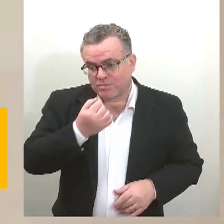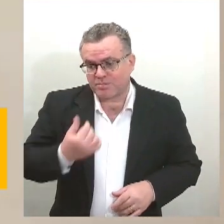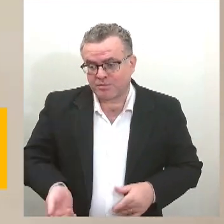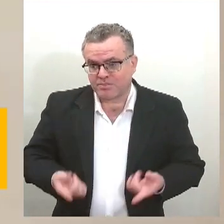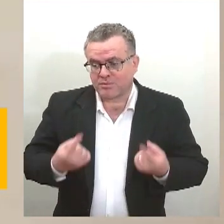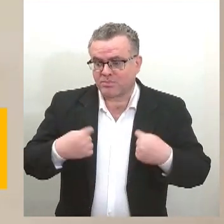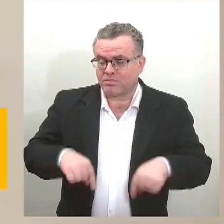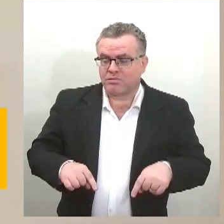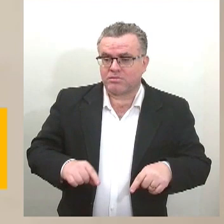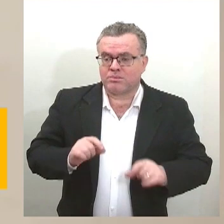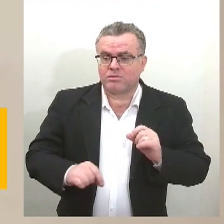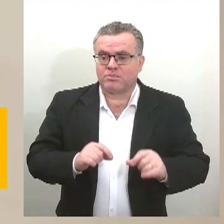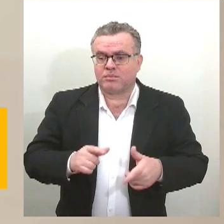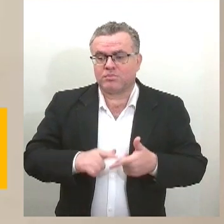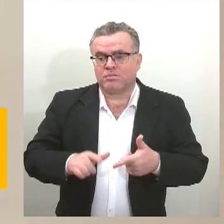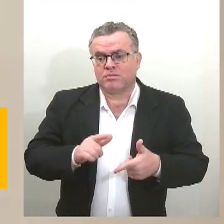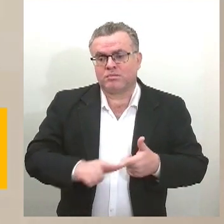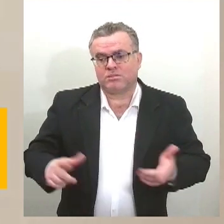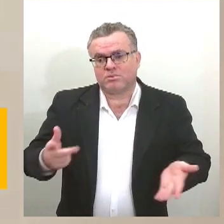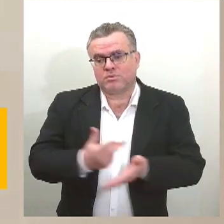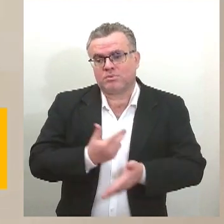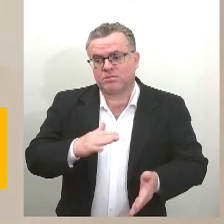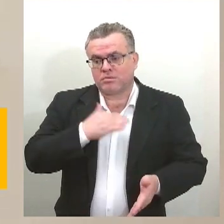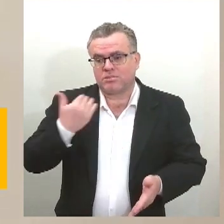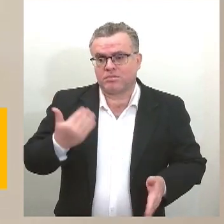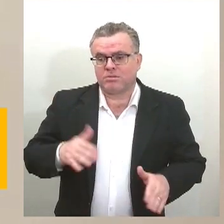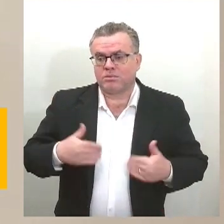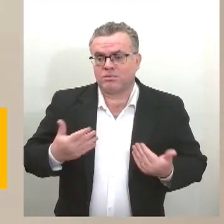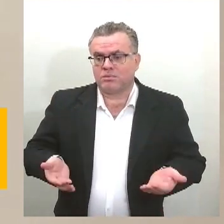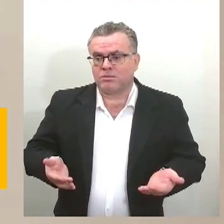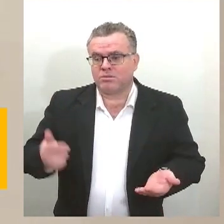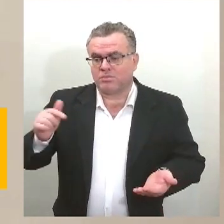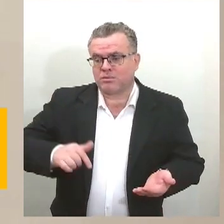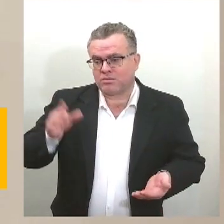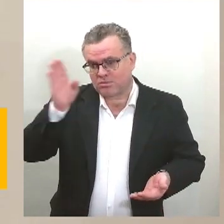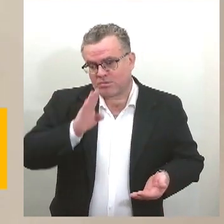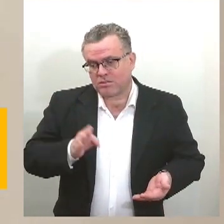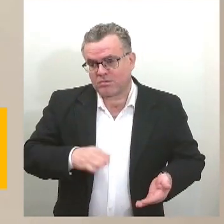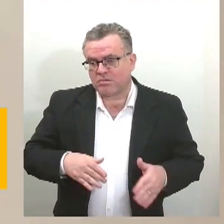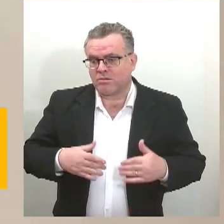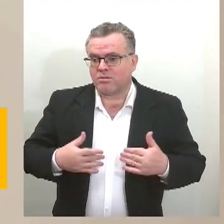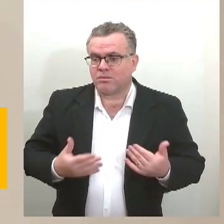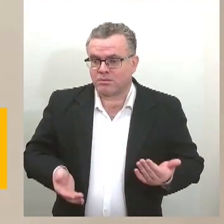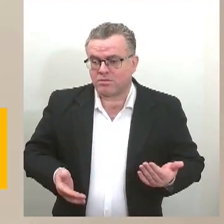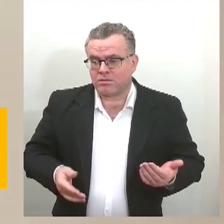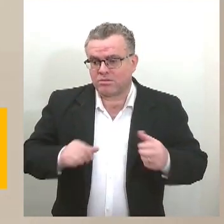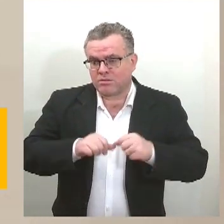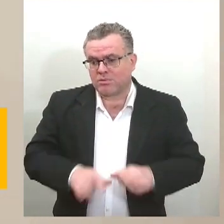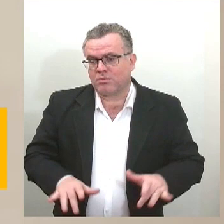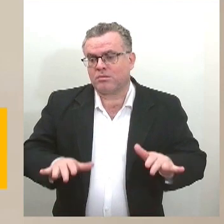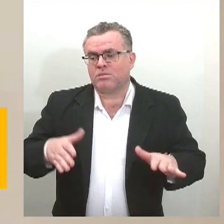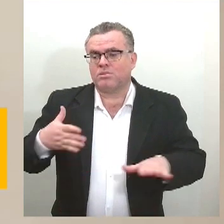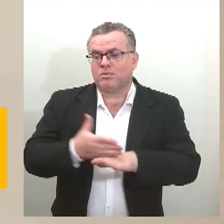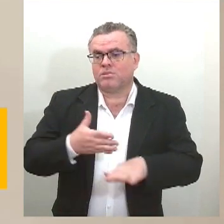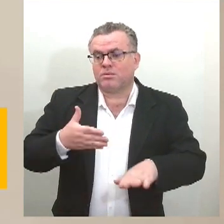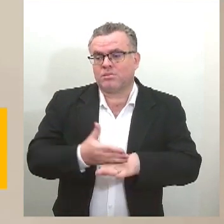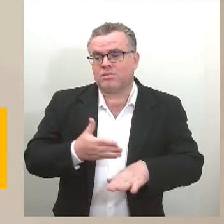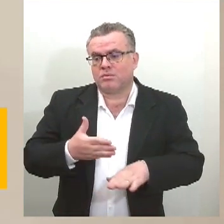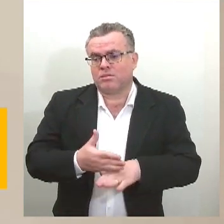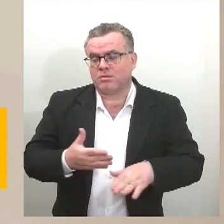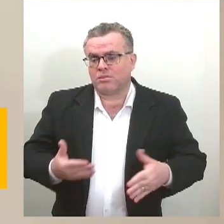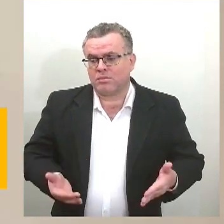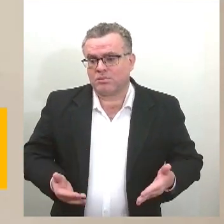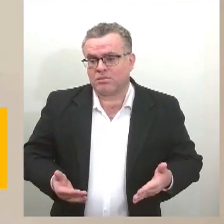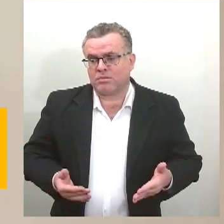pode levar o paciente à morte. E hoje no Brasil a gente tem muita dificuldade, por exemplo, em acessar o protetor solar, que é um